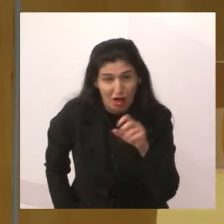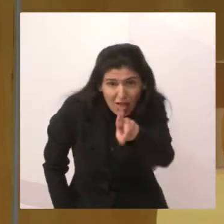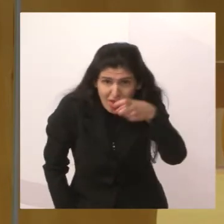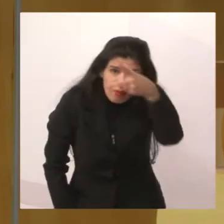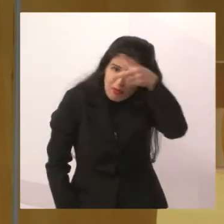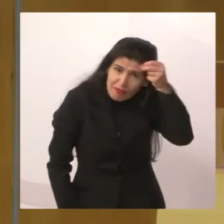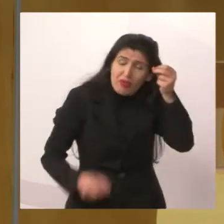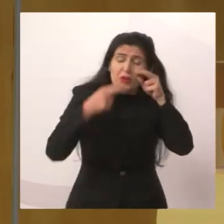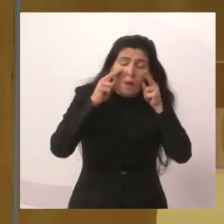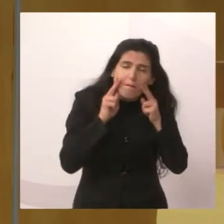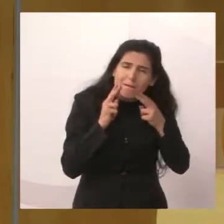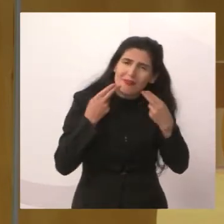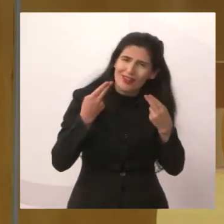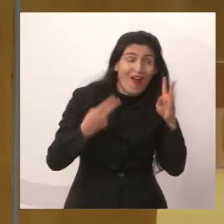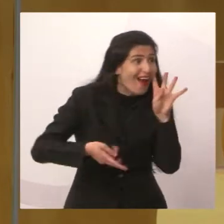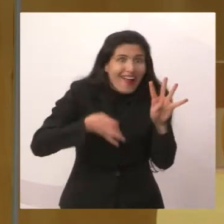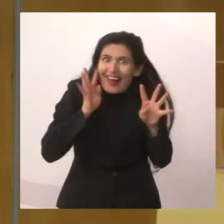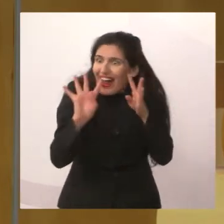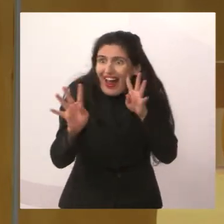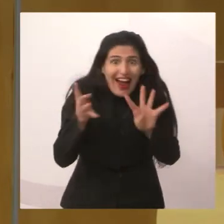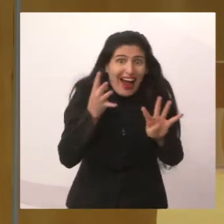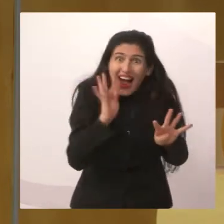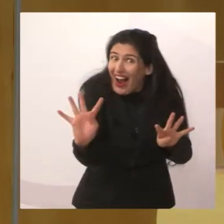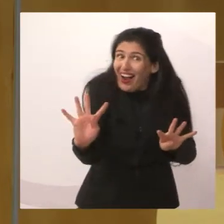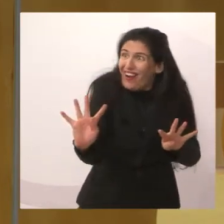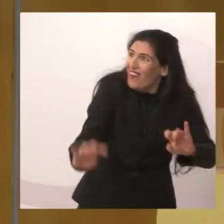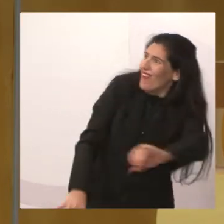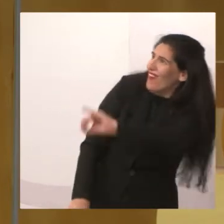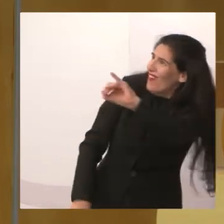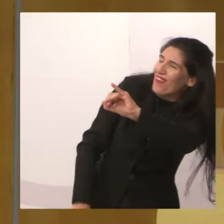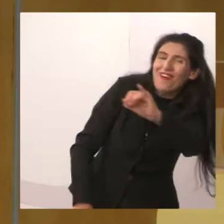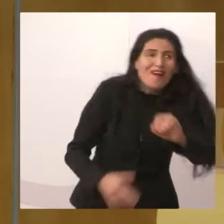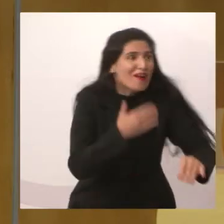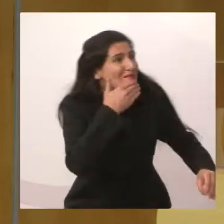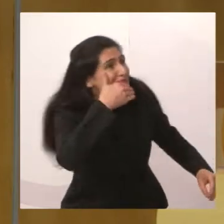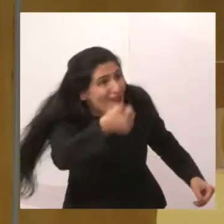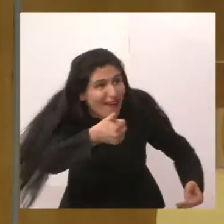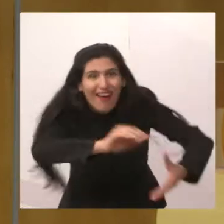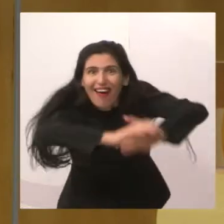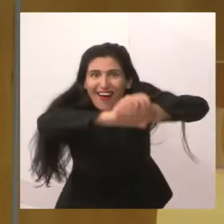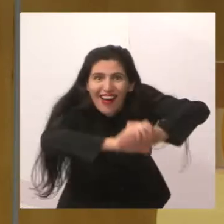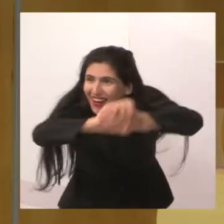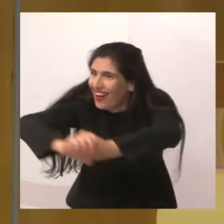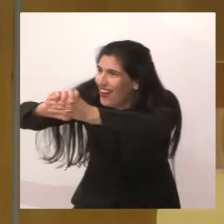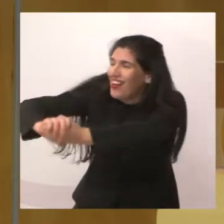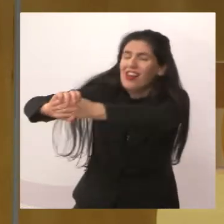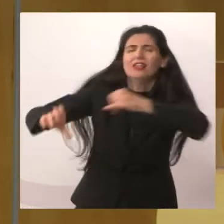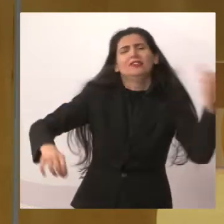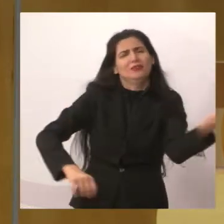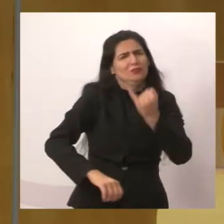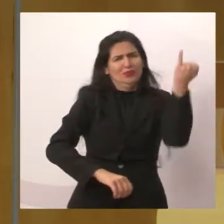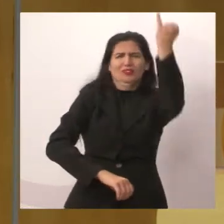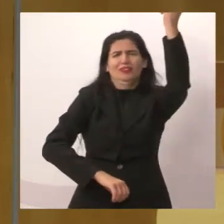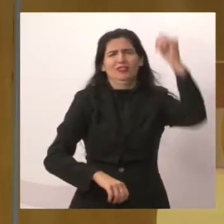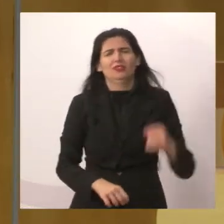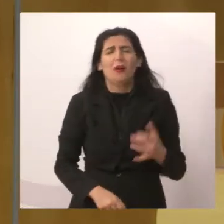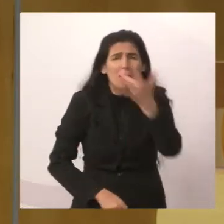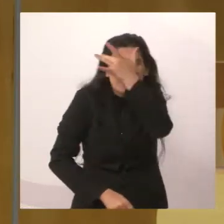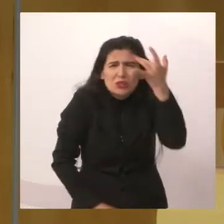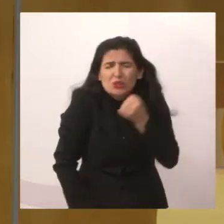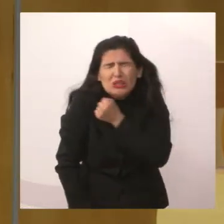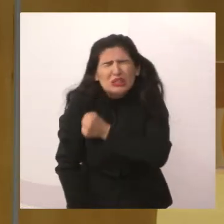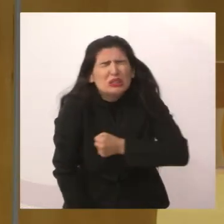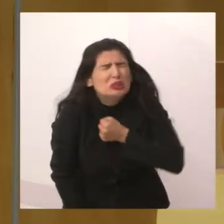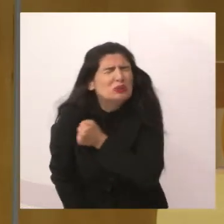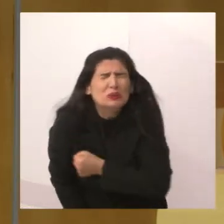importância das pessoas, a importância daqueles que votaram nele. Essa é a maior saudade que as pessoas têm do